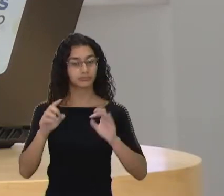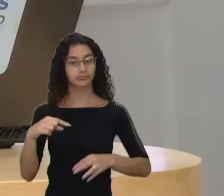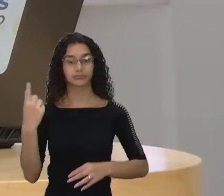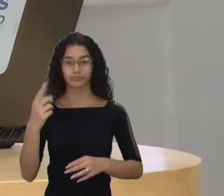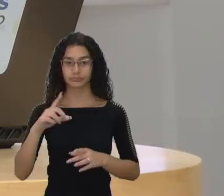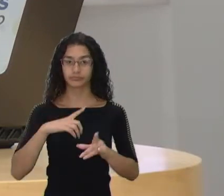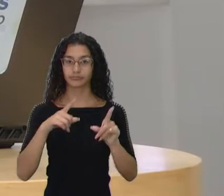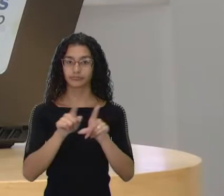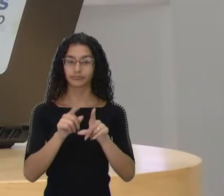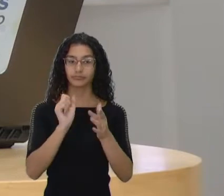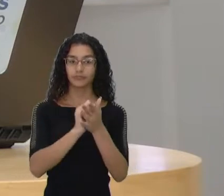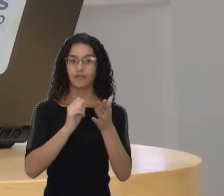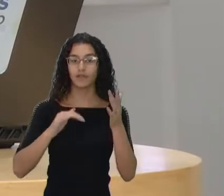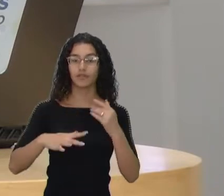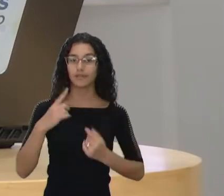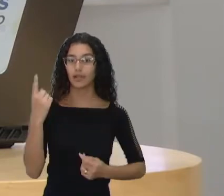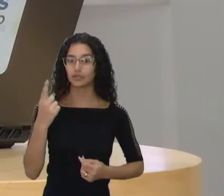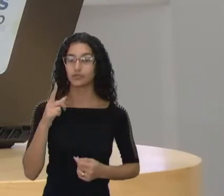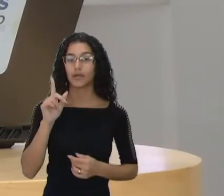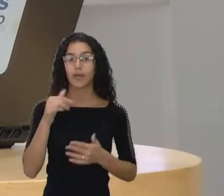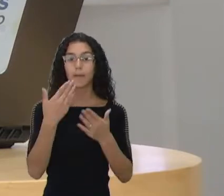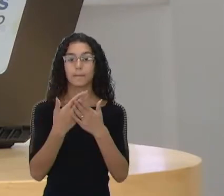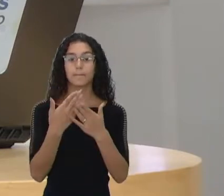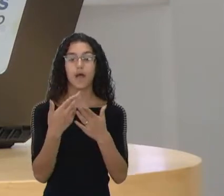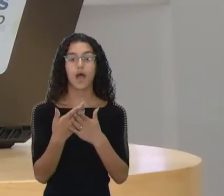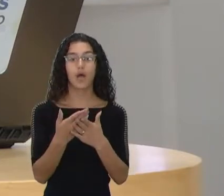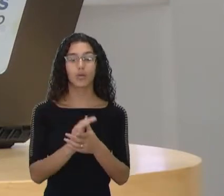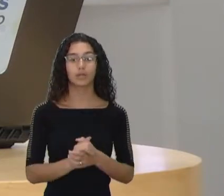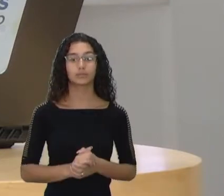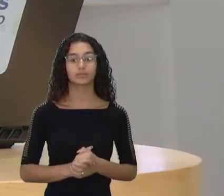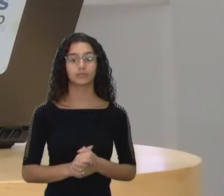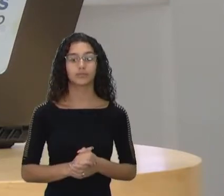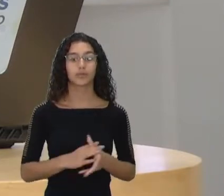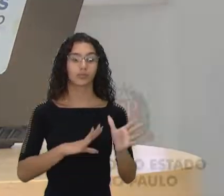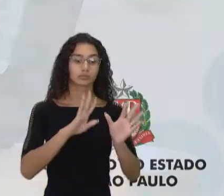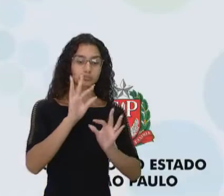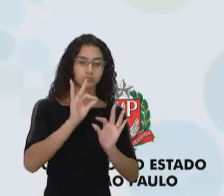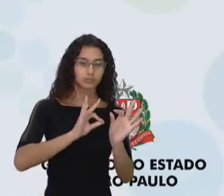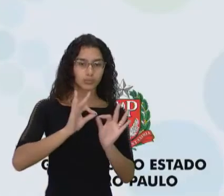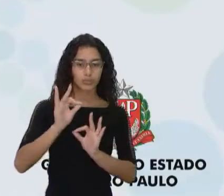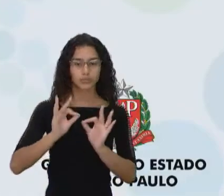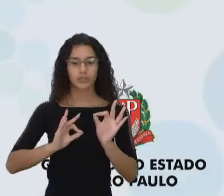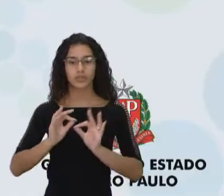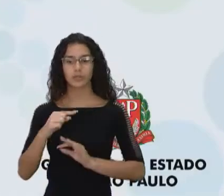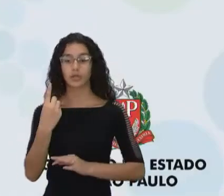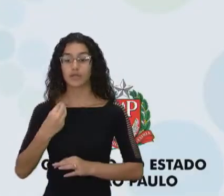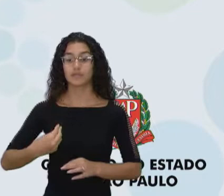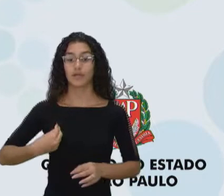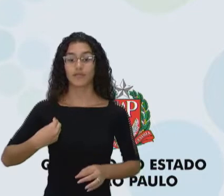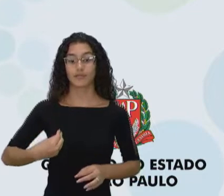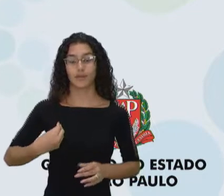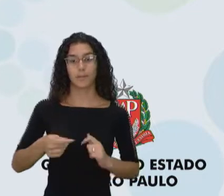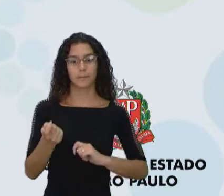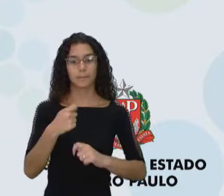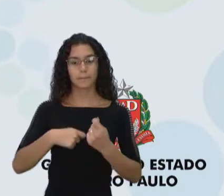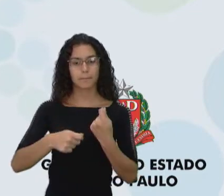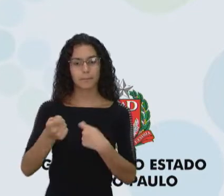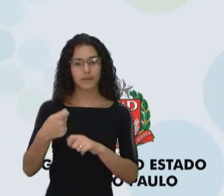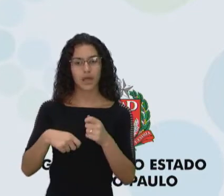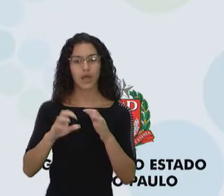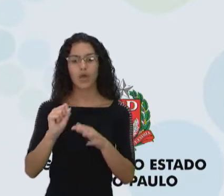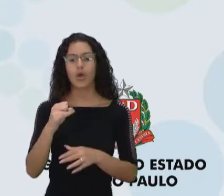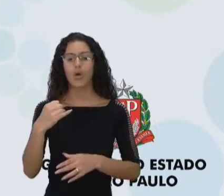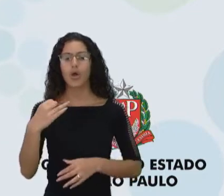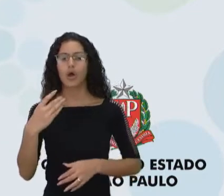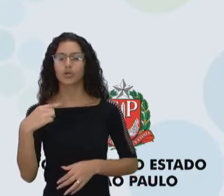gente teve da atividade 1, é uma aula que a gente projetou nossa vida financeira. É uma aula de quanto